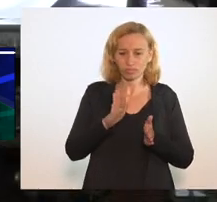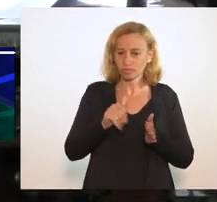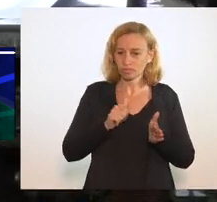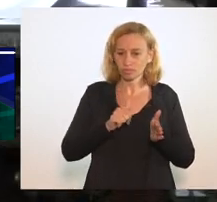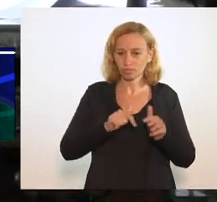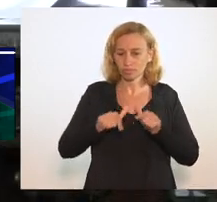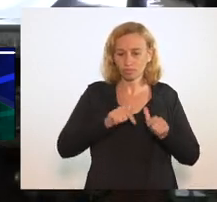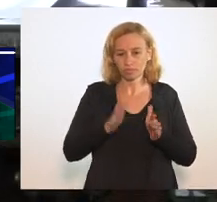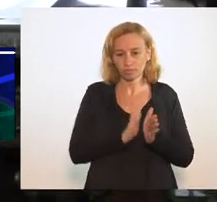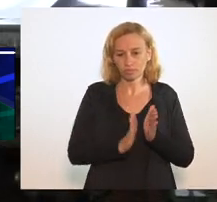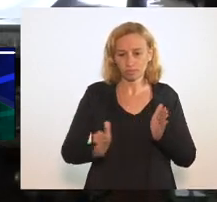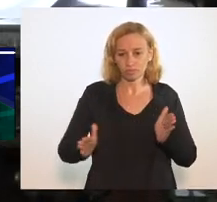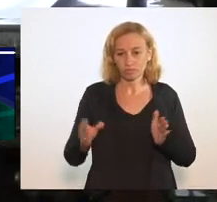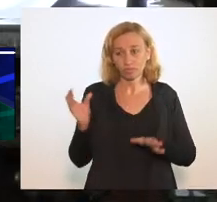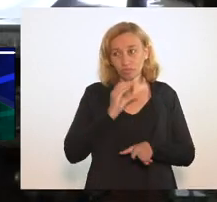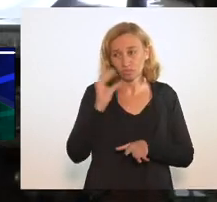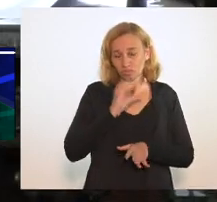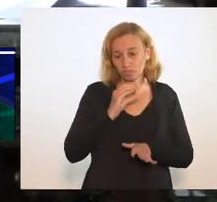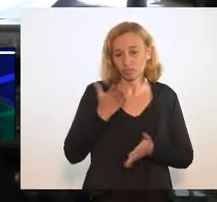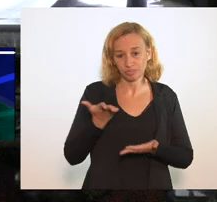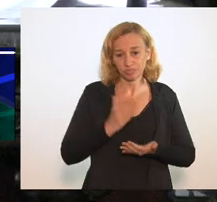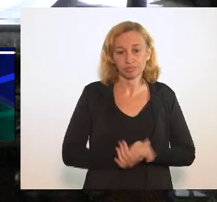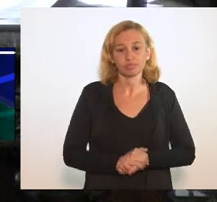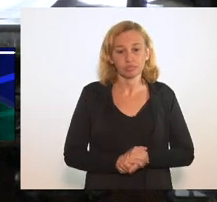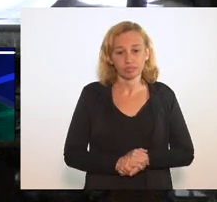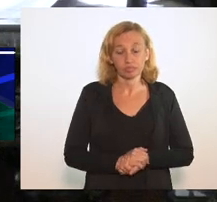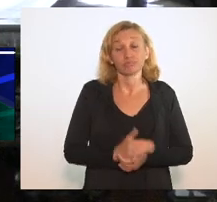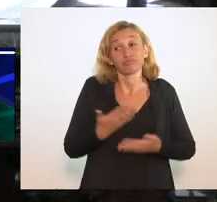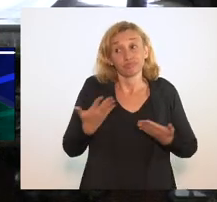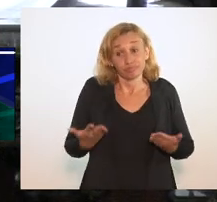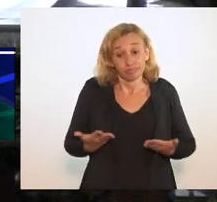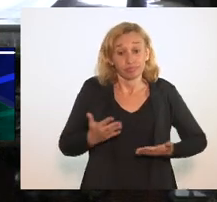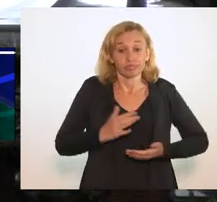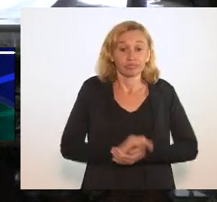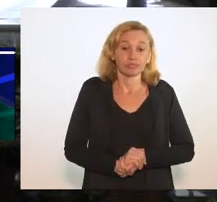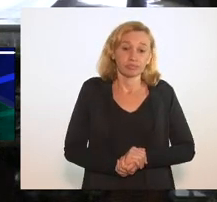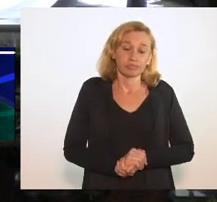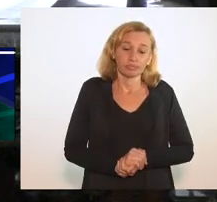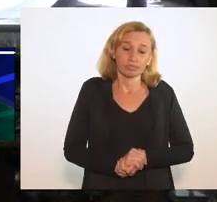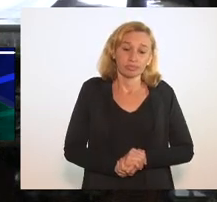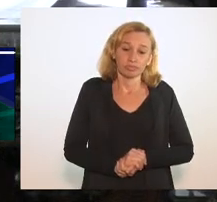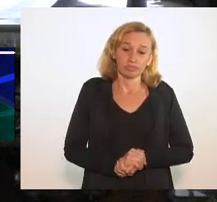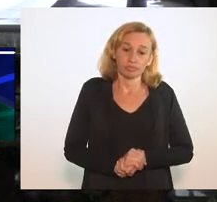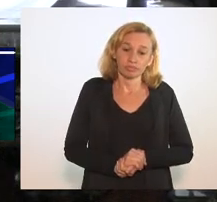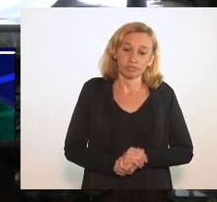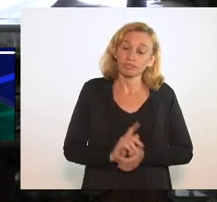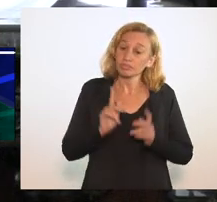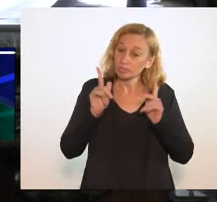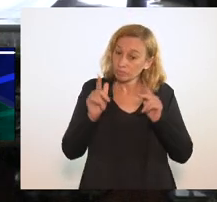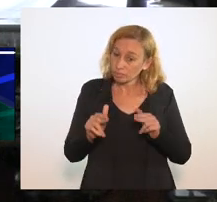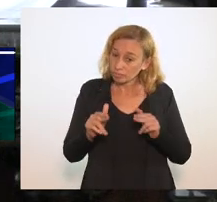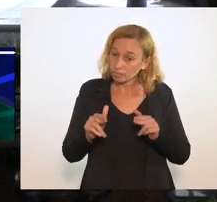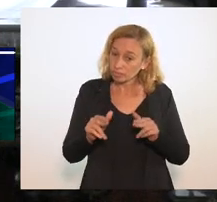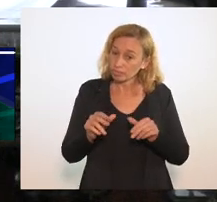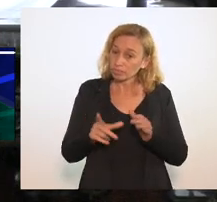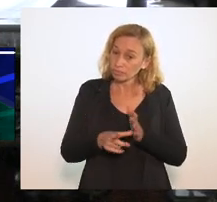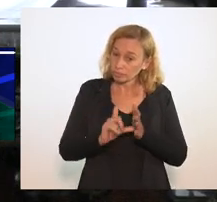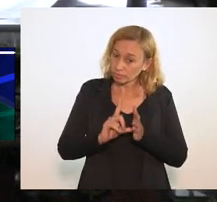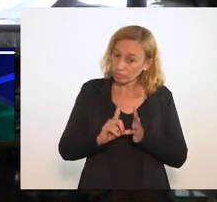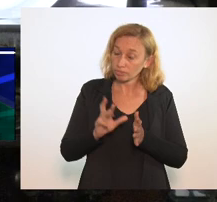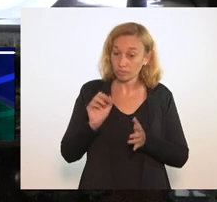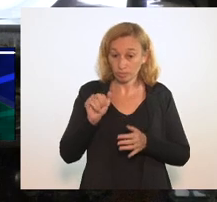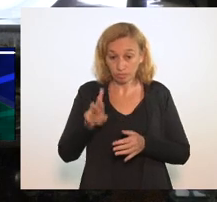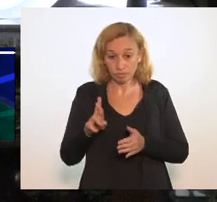ordem porque está em urgência. Então... Eu vou fazer a mesma coisa que fiz anteriormente com o Rosenberg. O